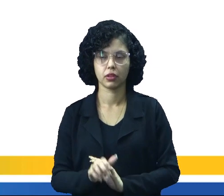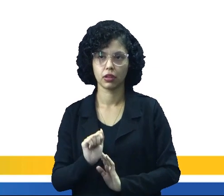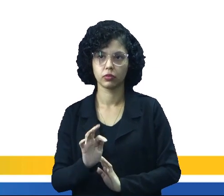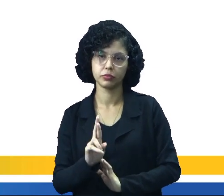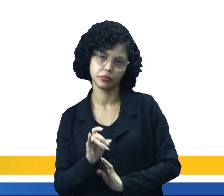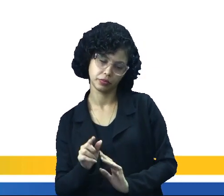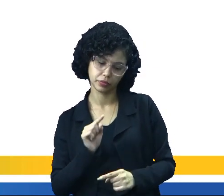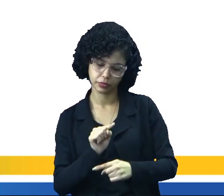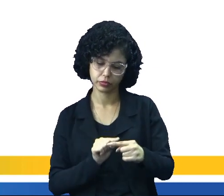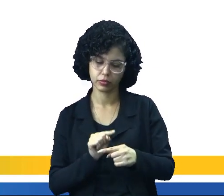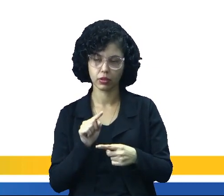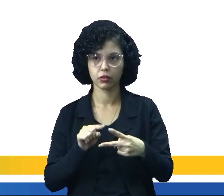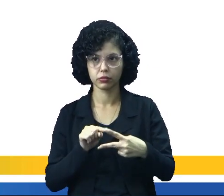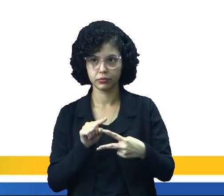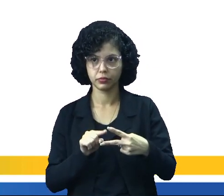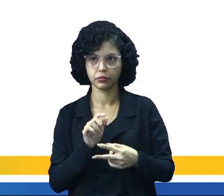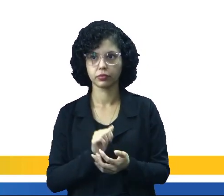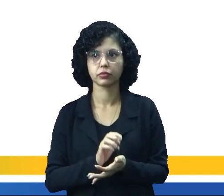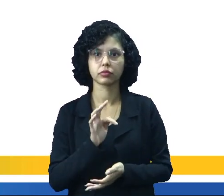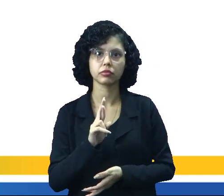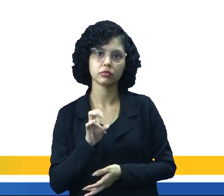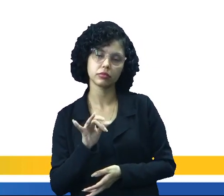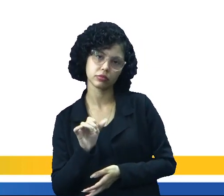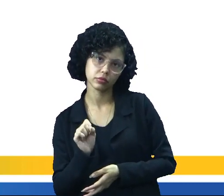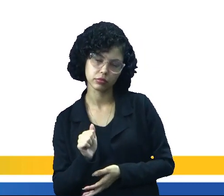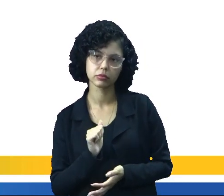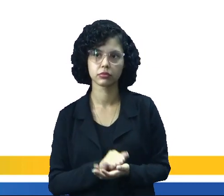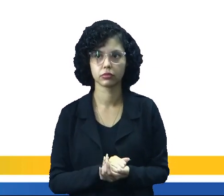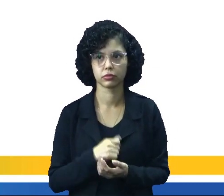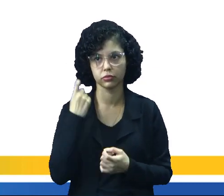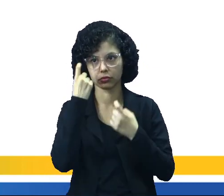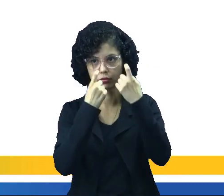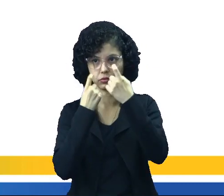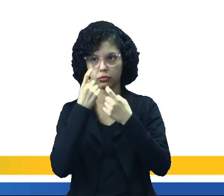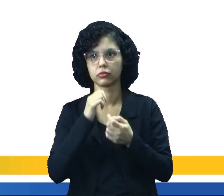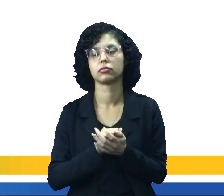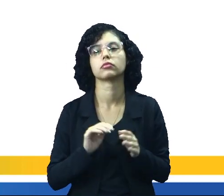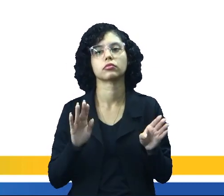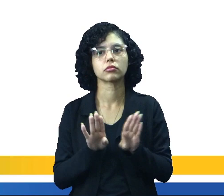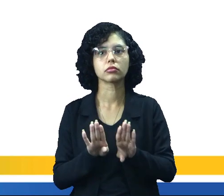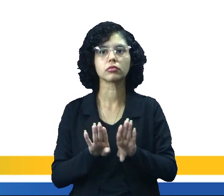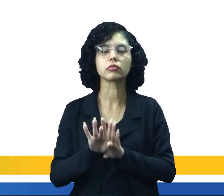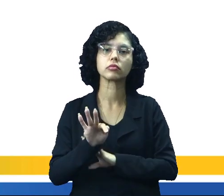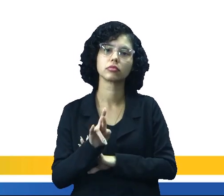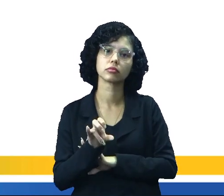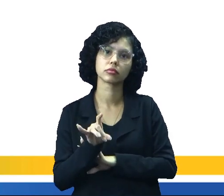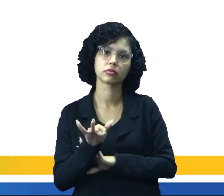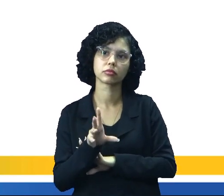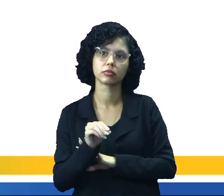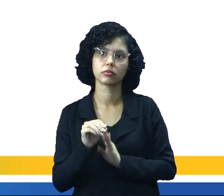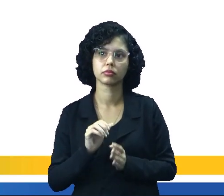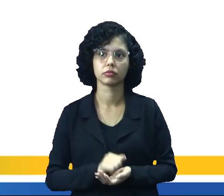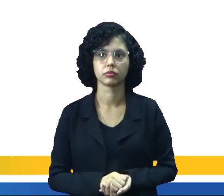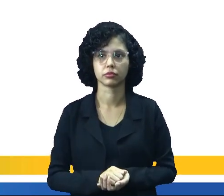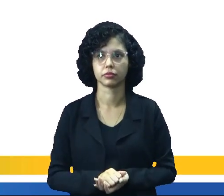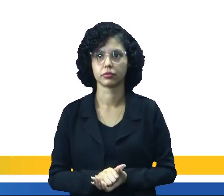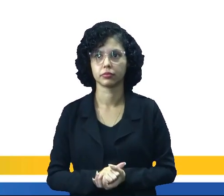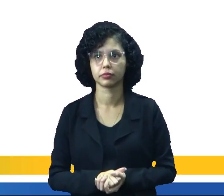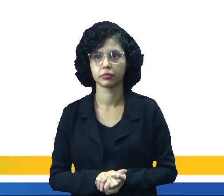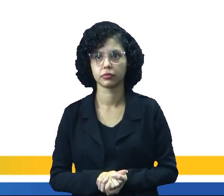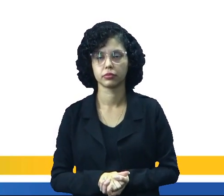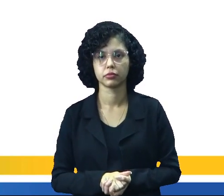ele se divide em duas formas, né? Expressivo e geométrico, beleza?